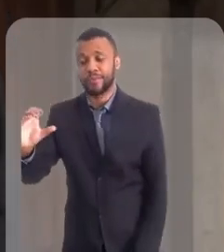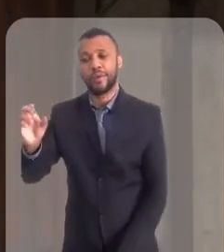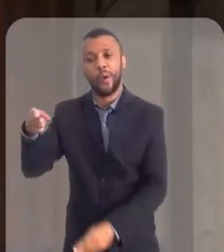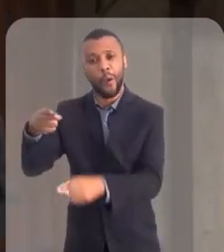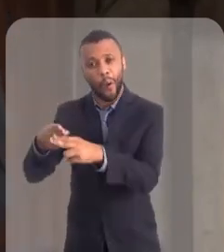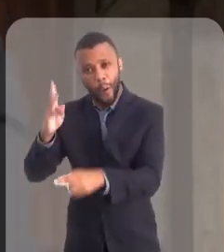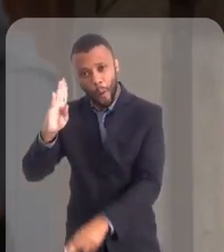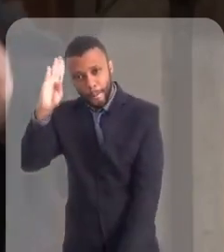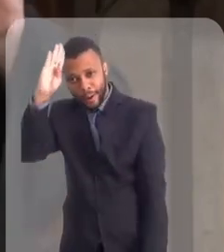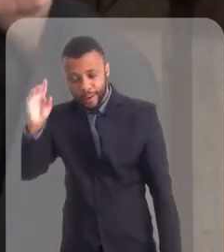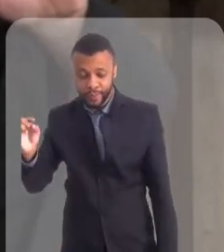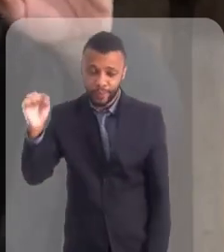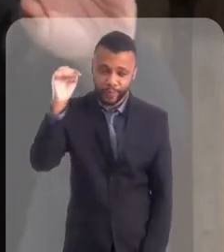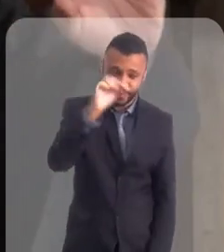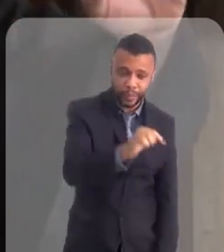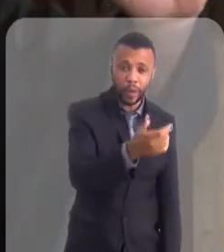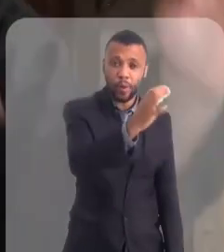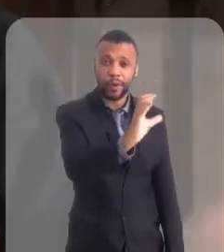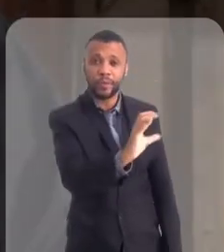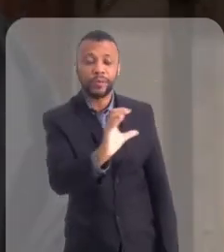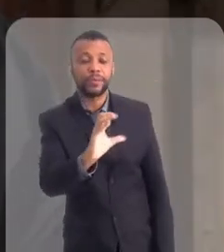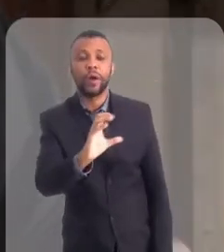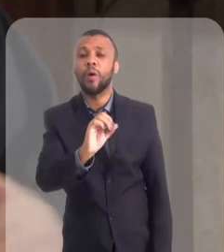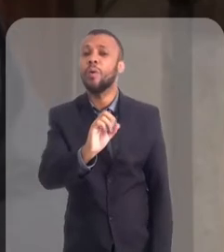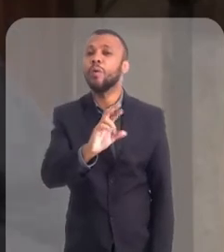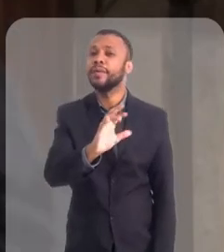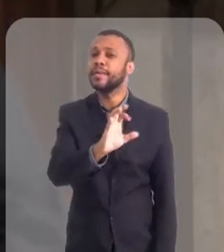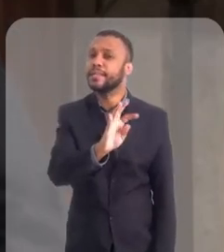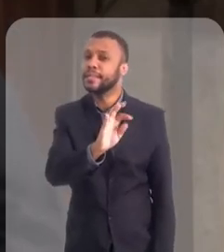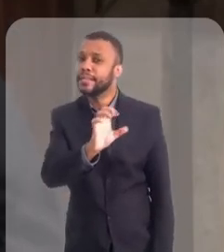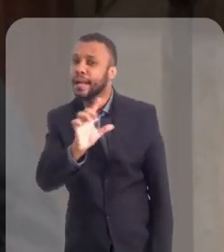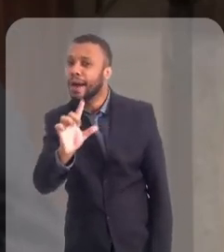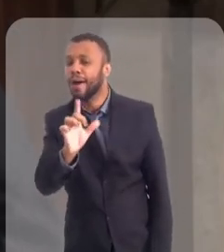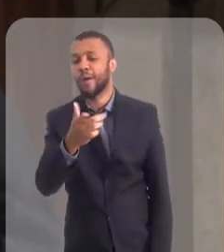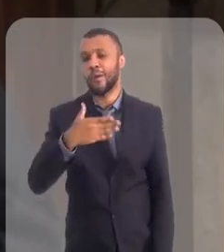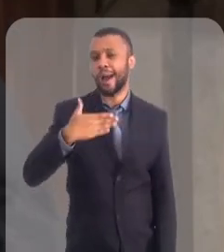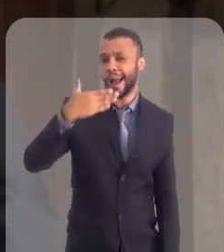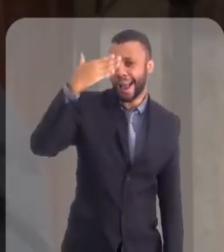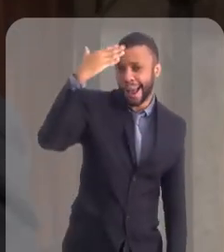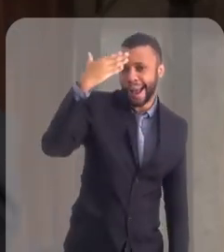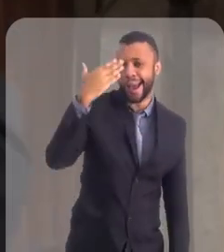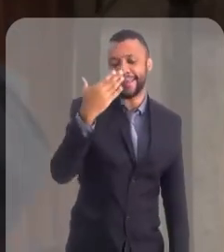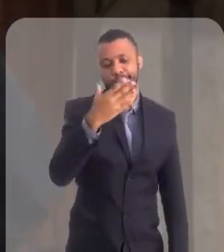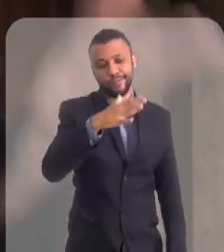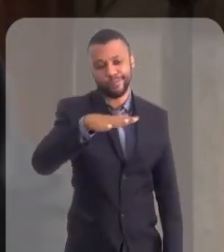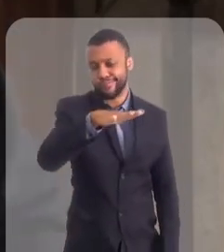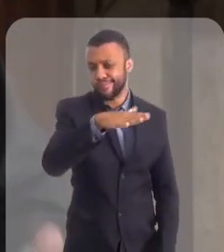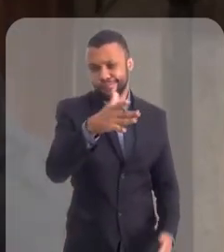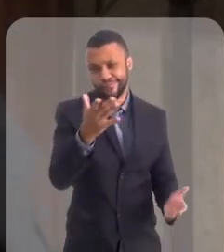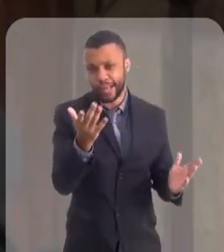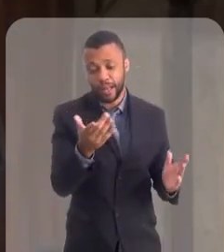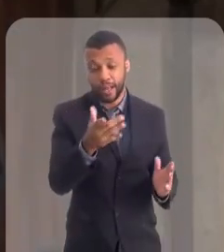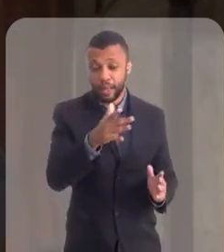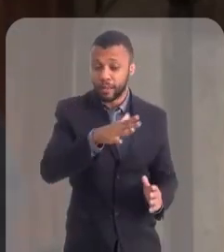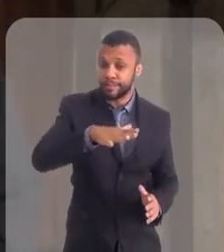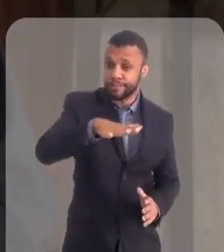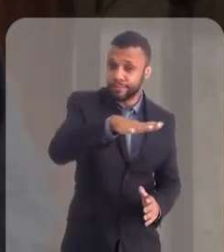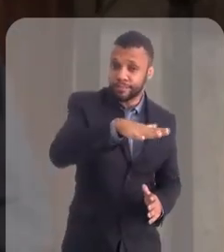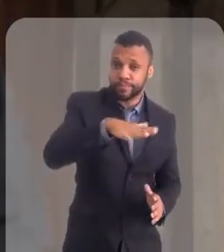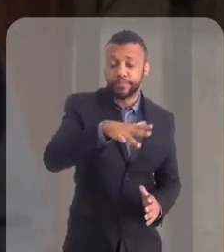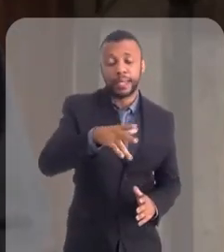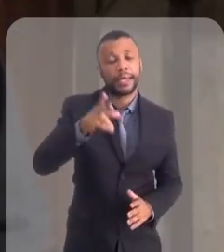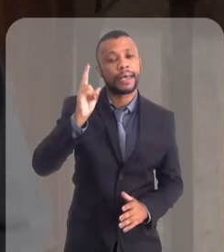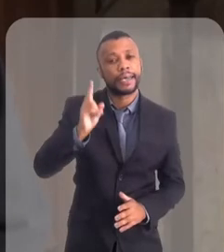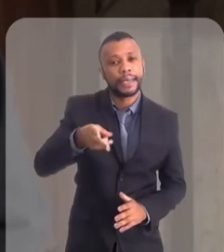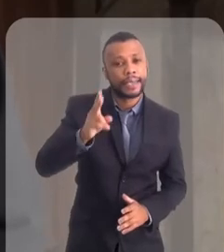ocidental e o catolicismo oriental. Né? O catolicismo oriental seja na sua vertente ortodoxa, seja na vertente